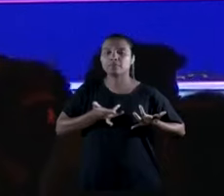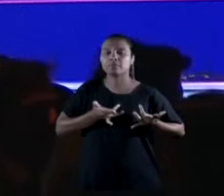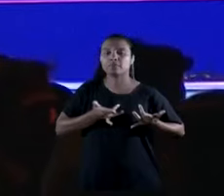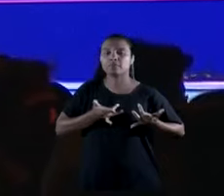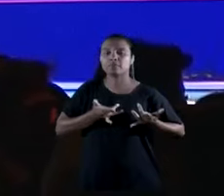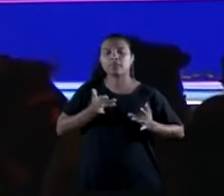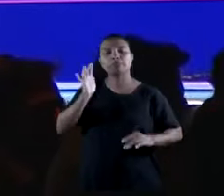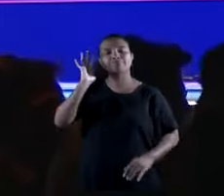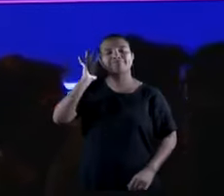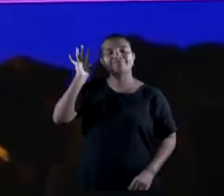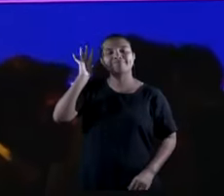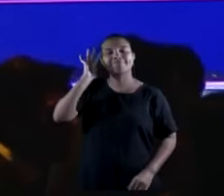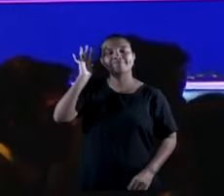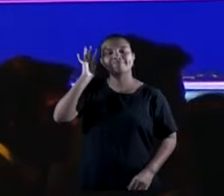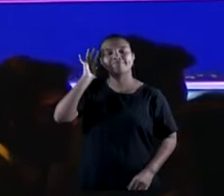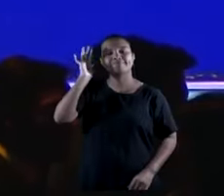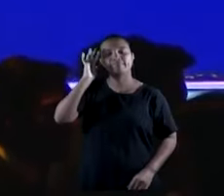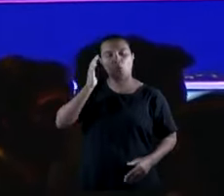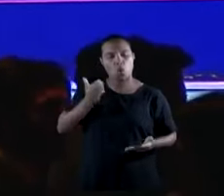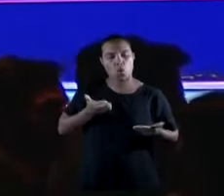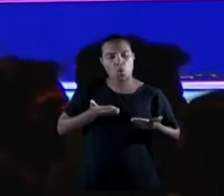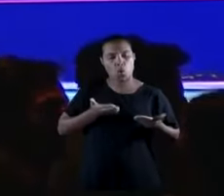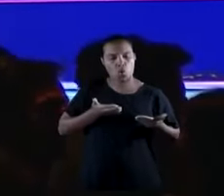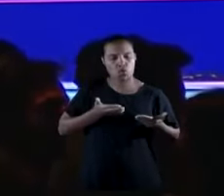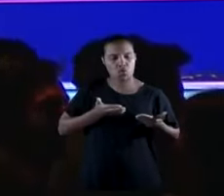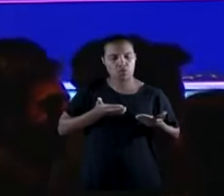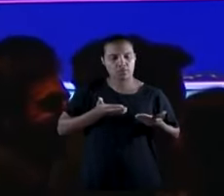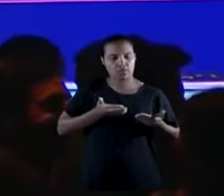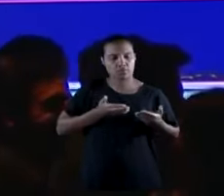pensando hoje e nas futuras gerações.